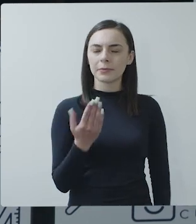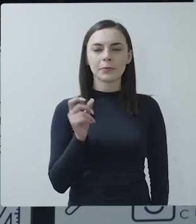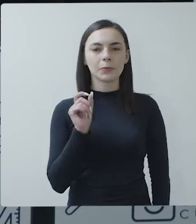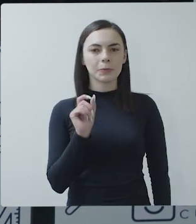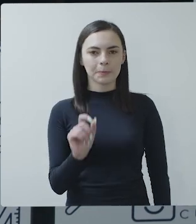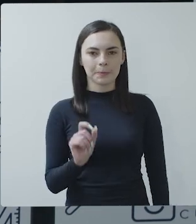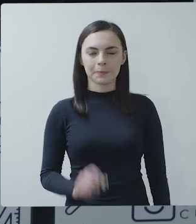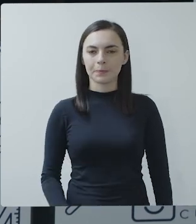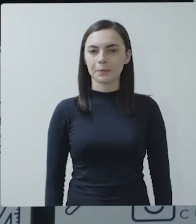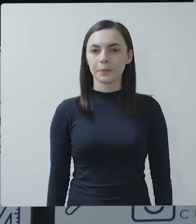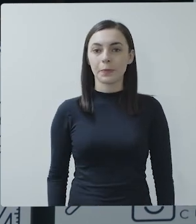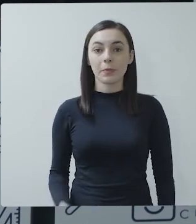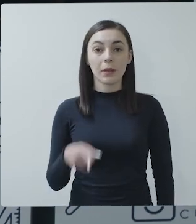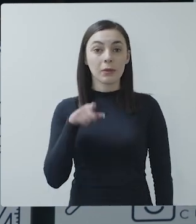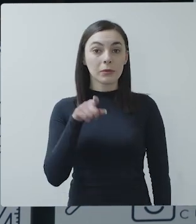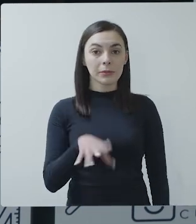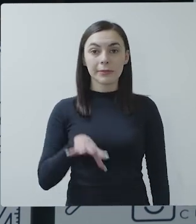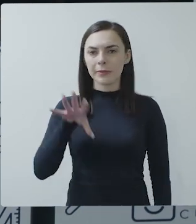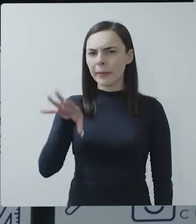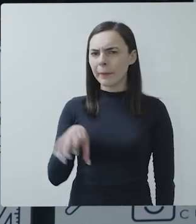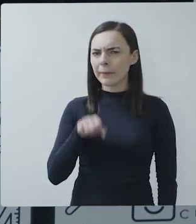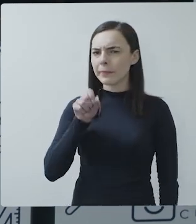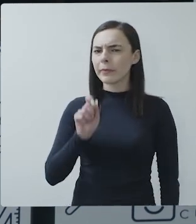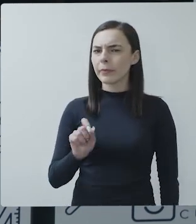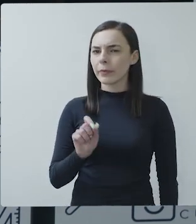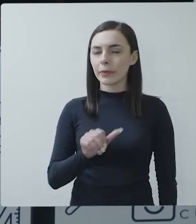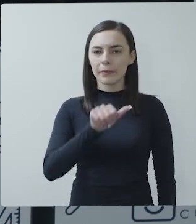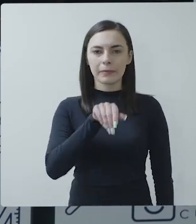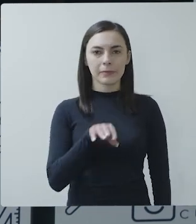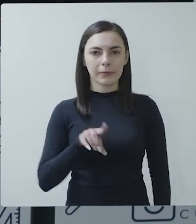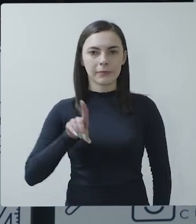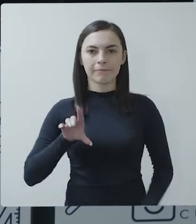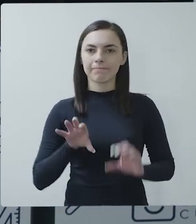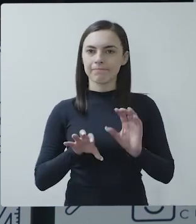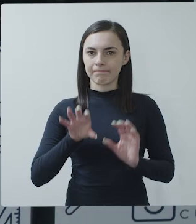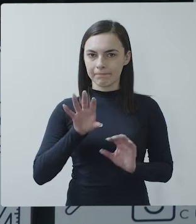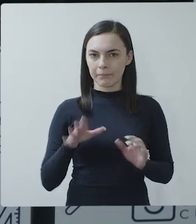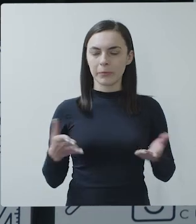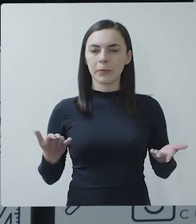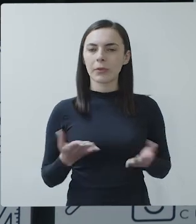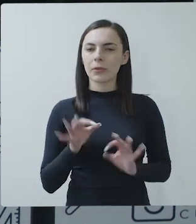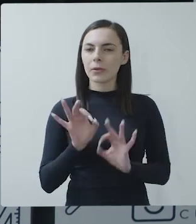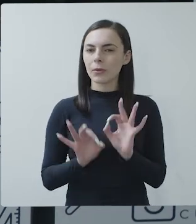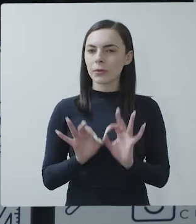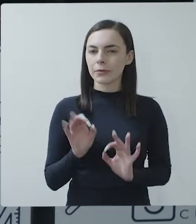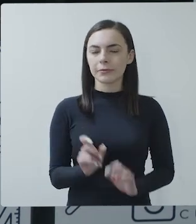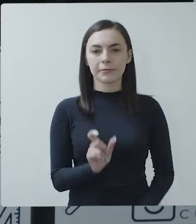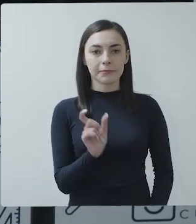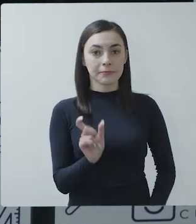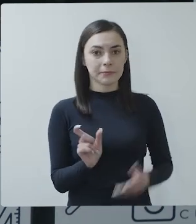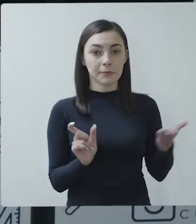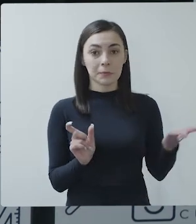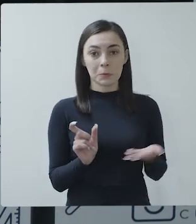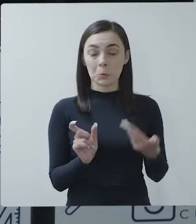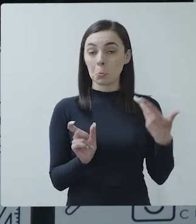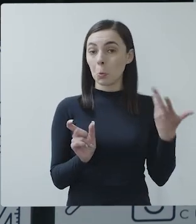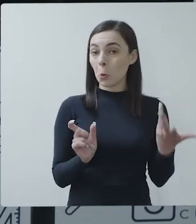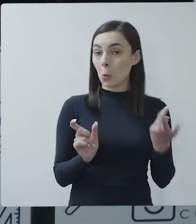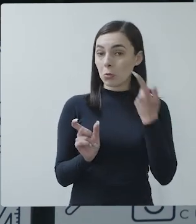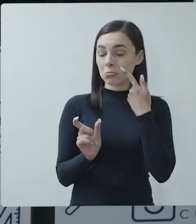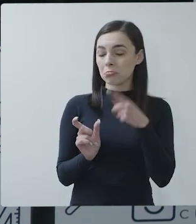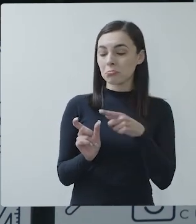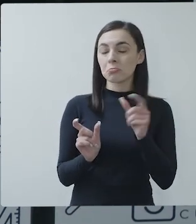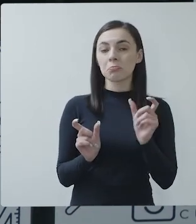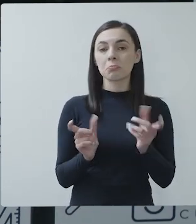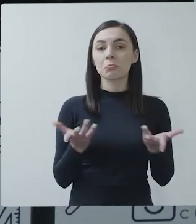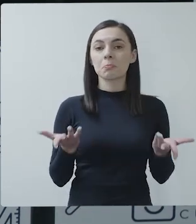seguinte. Vocês agora vão pegar o quê? O alfabeto móvel, tá bom? Para a gente montar a palavra. Que palavra será que a gente vai montar,